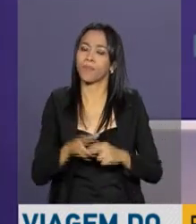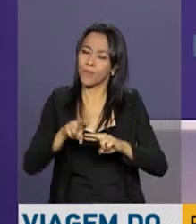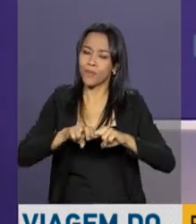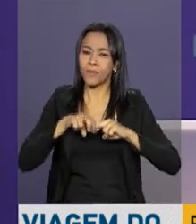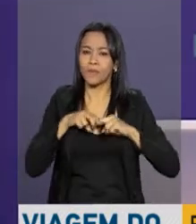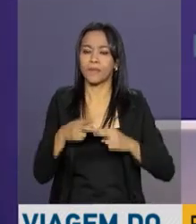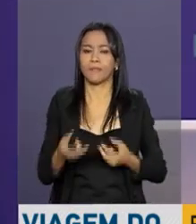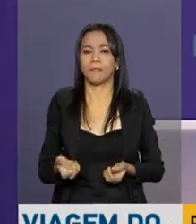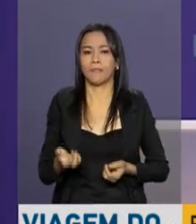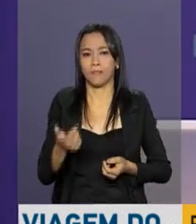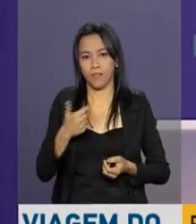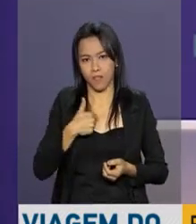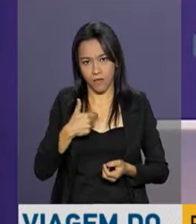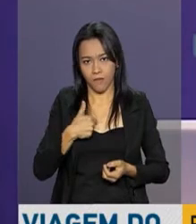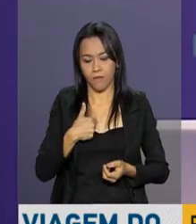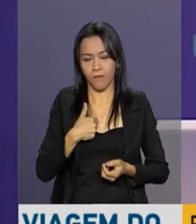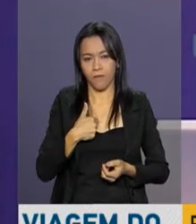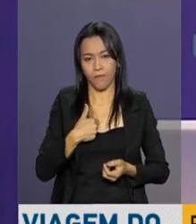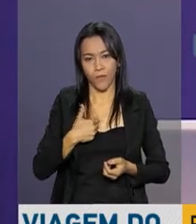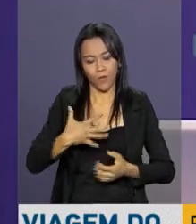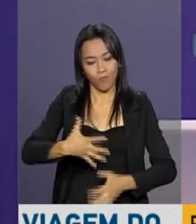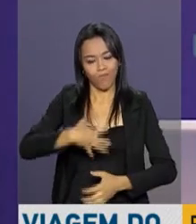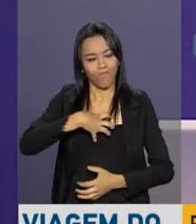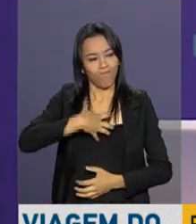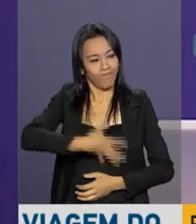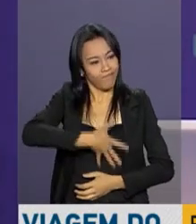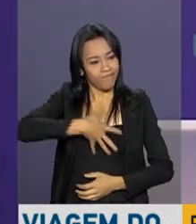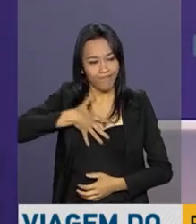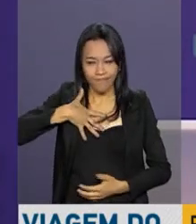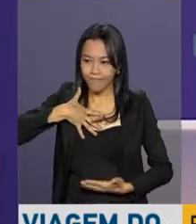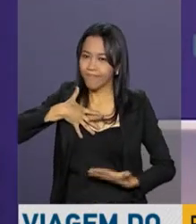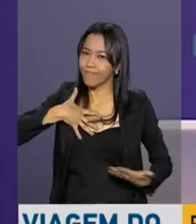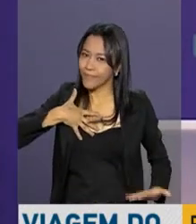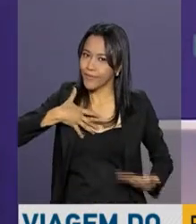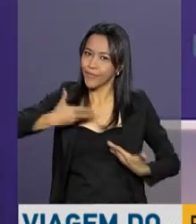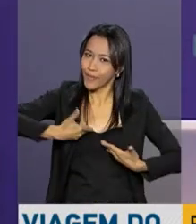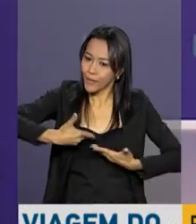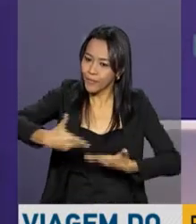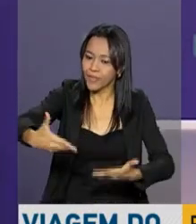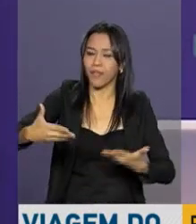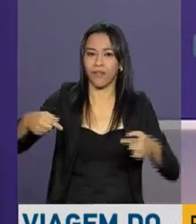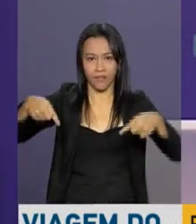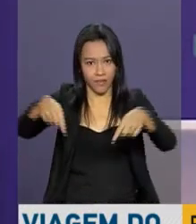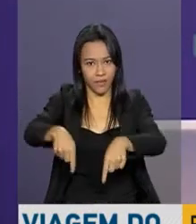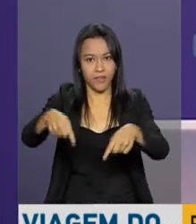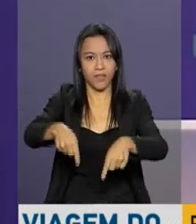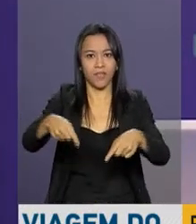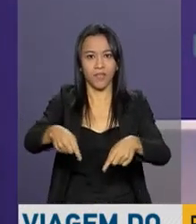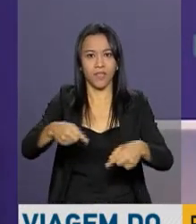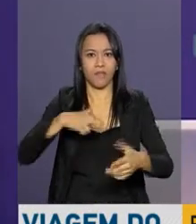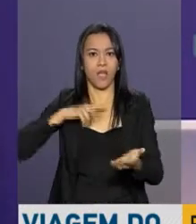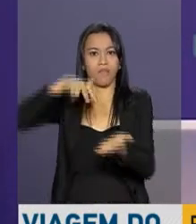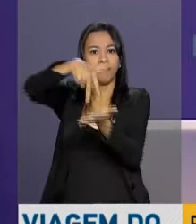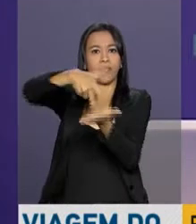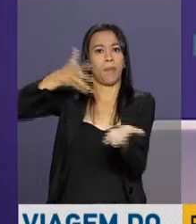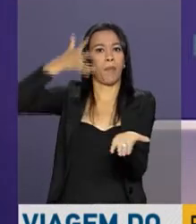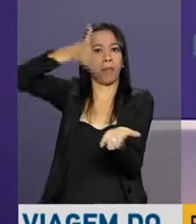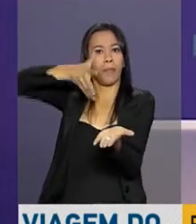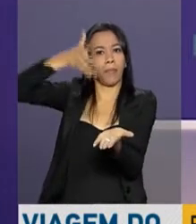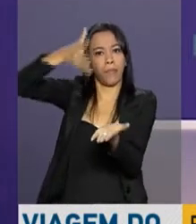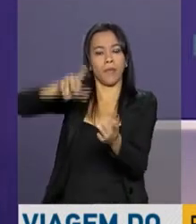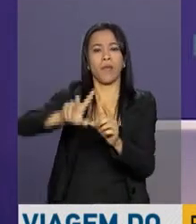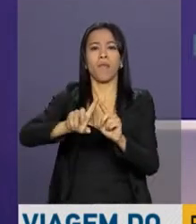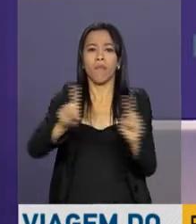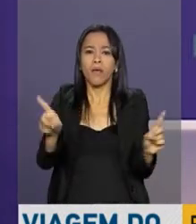isso, eu não só estou honrado por ter sido convidado para aqui manifestar-me, mas também fiz